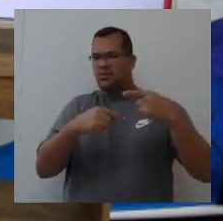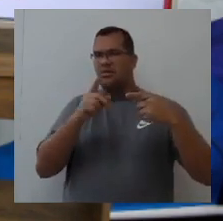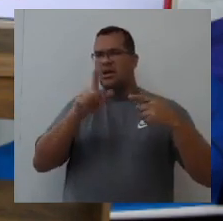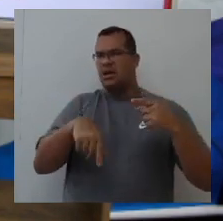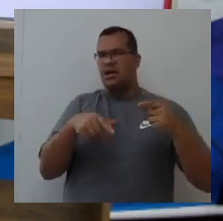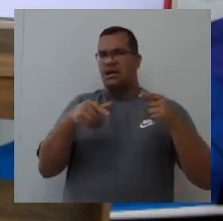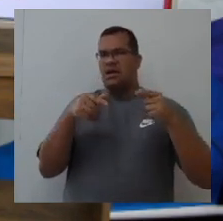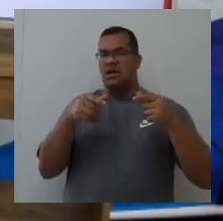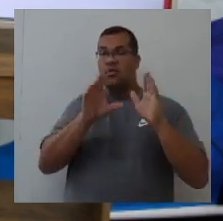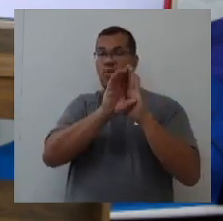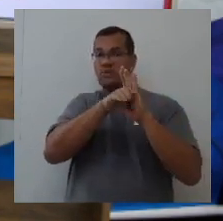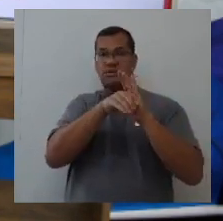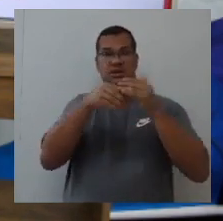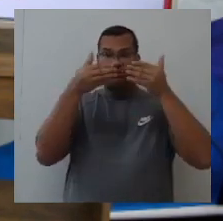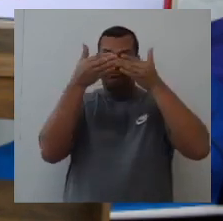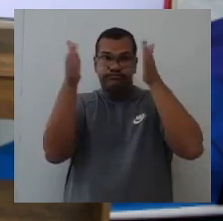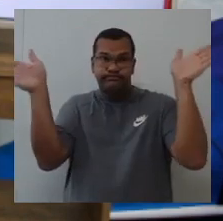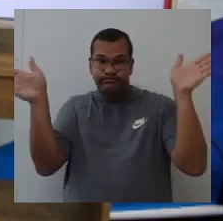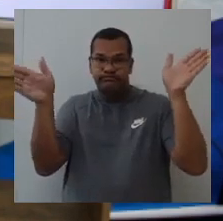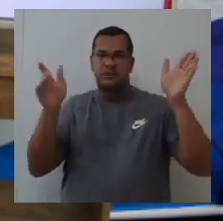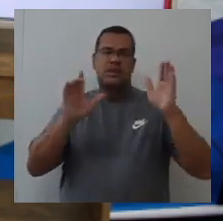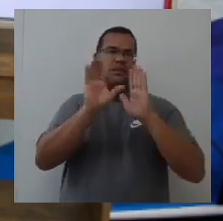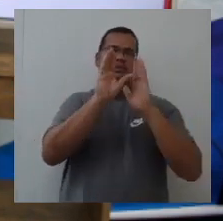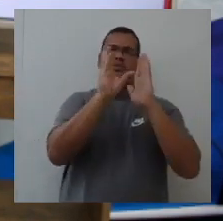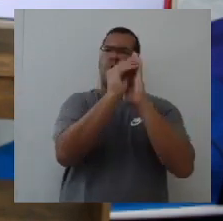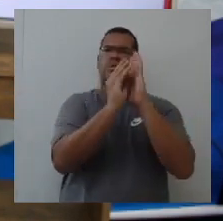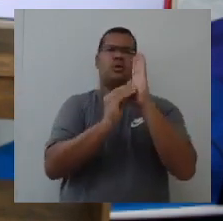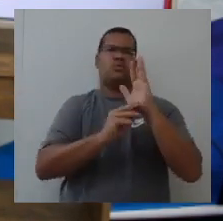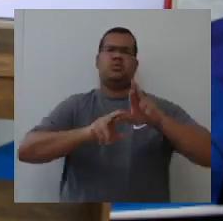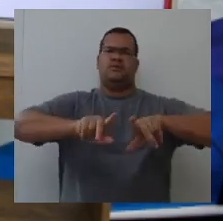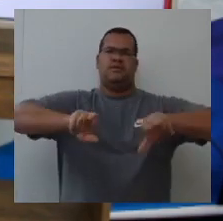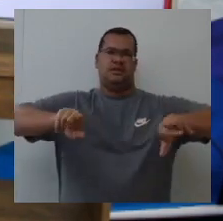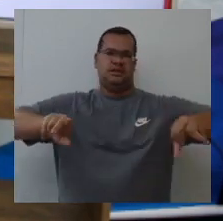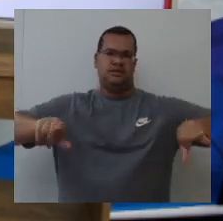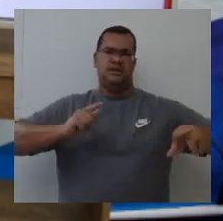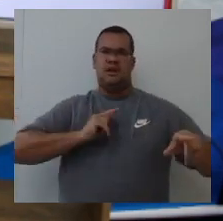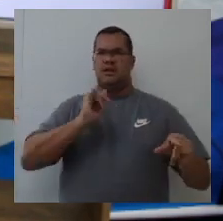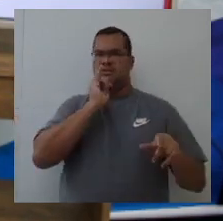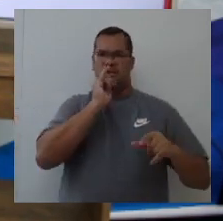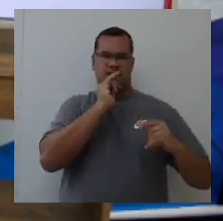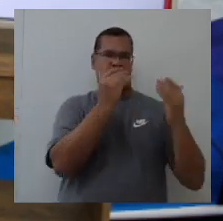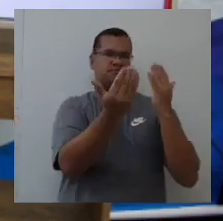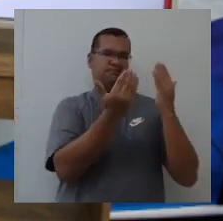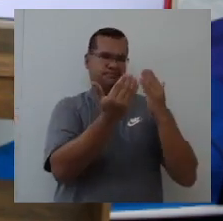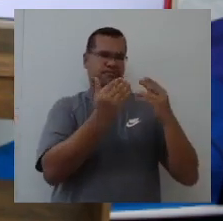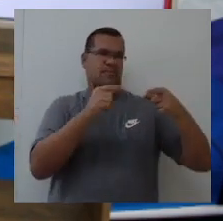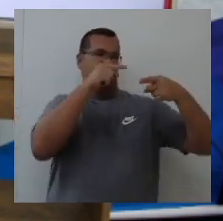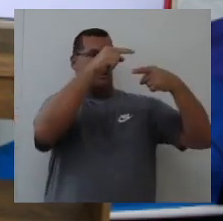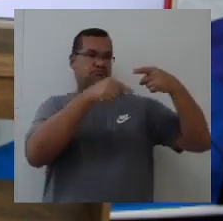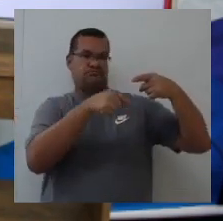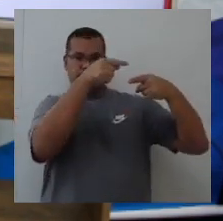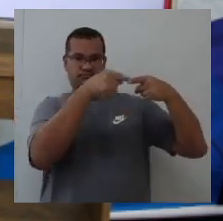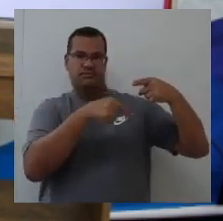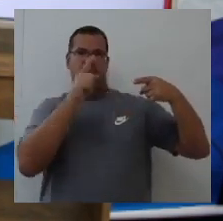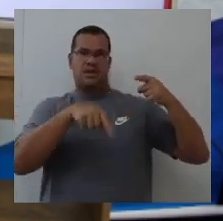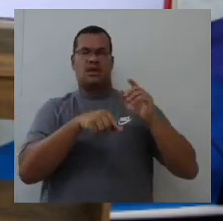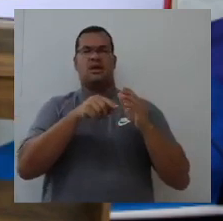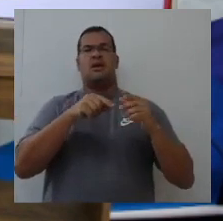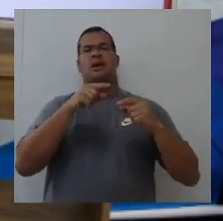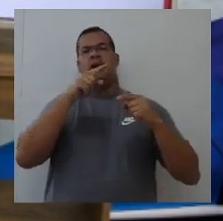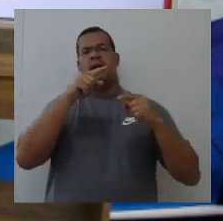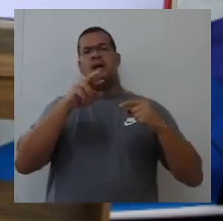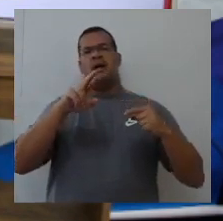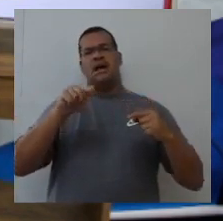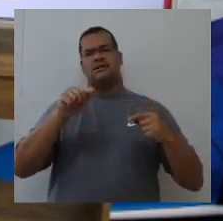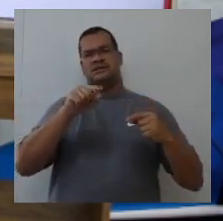ela envolve muitos conteúdos. Toda vez que eu quero comparar duas grandezas no numerador e denominador, eu tenho o conceito de razão